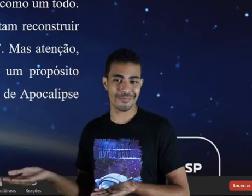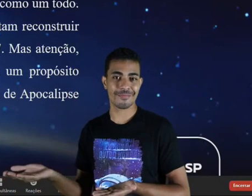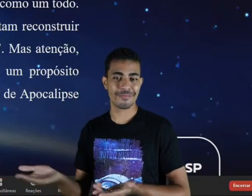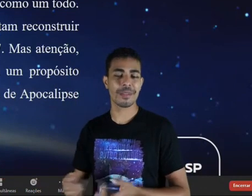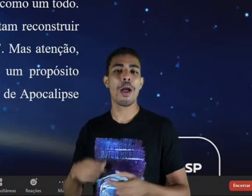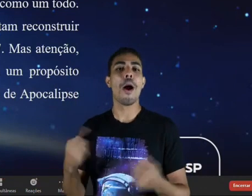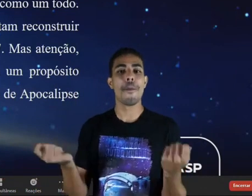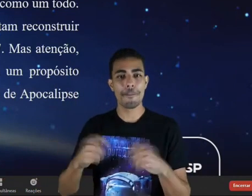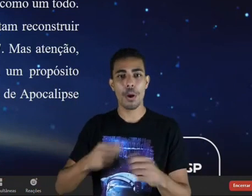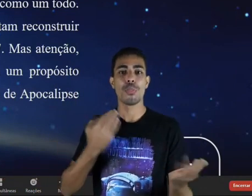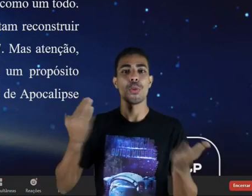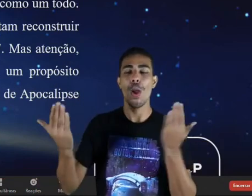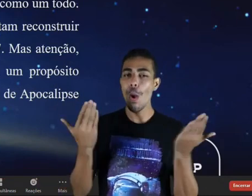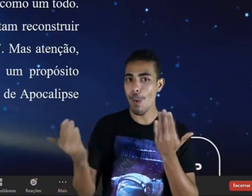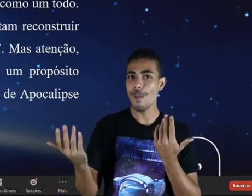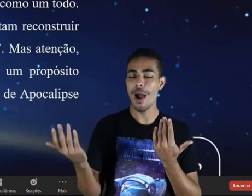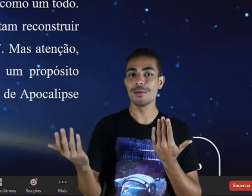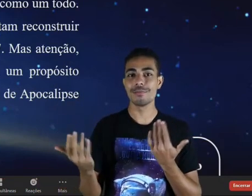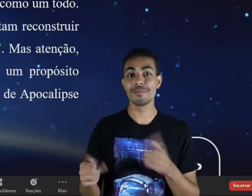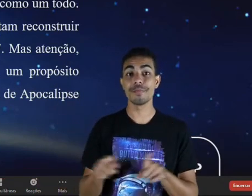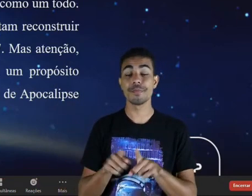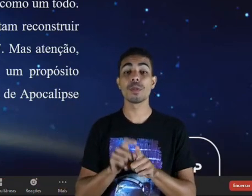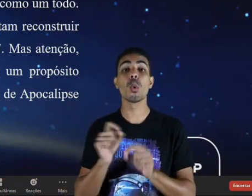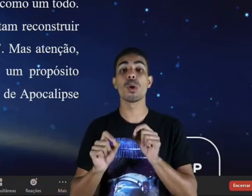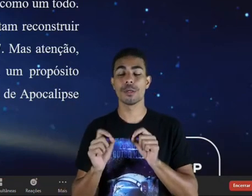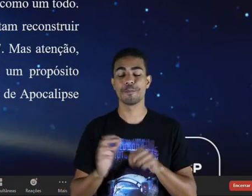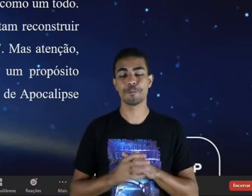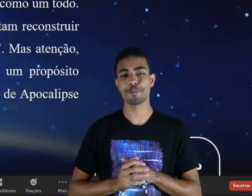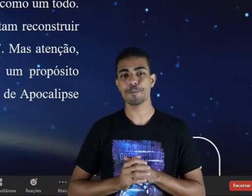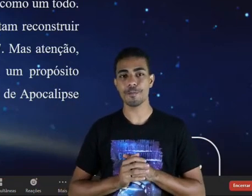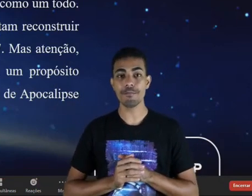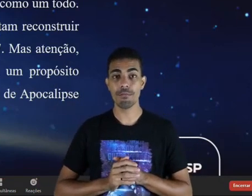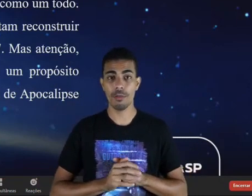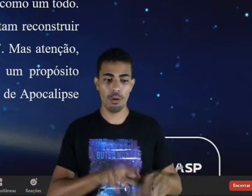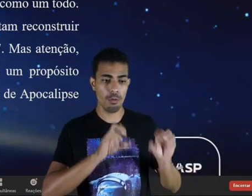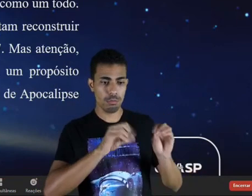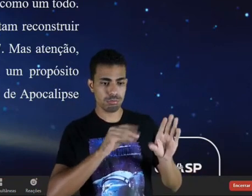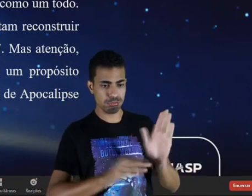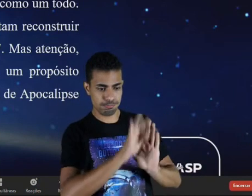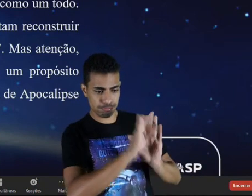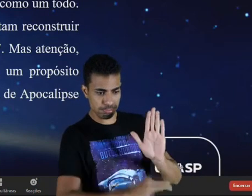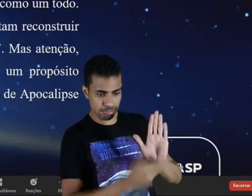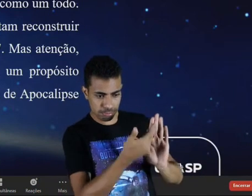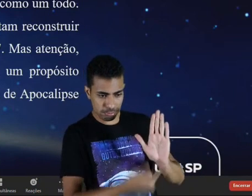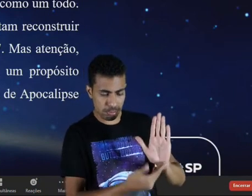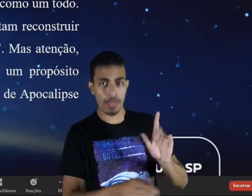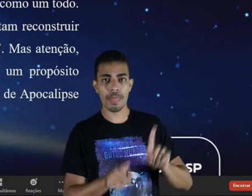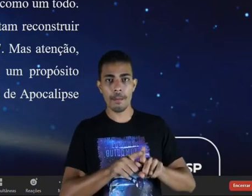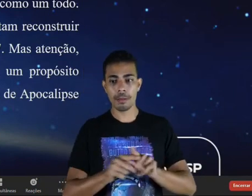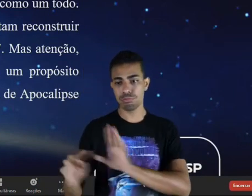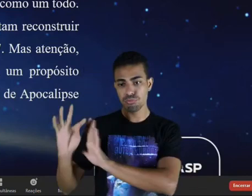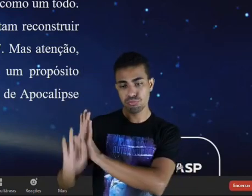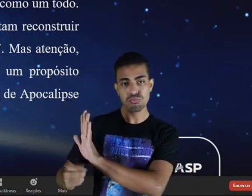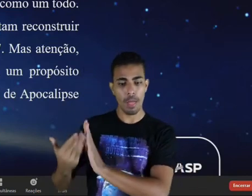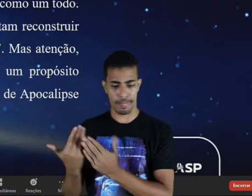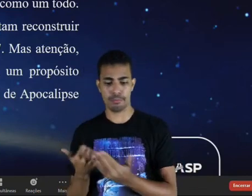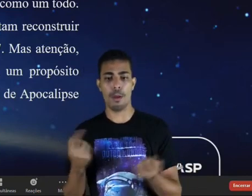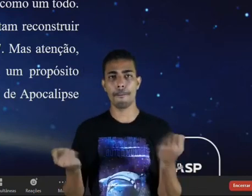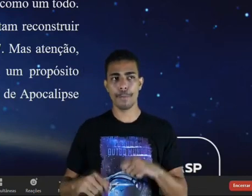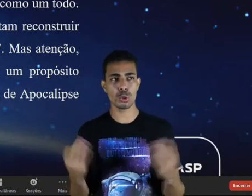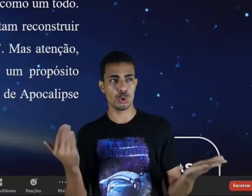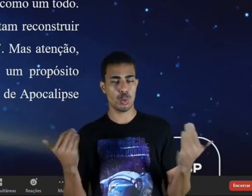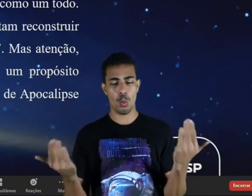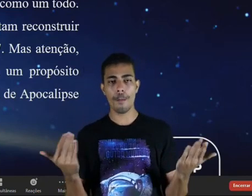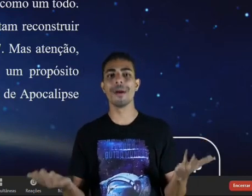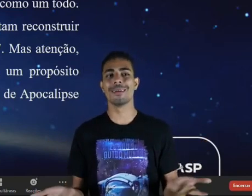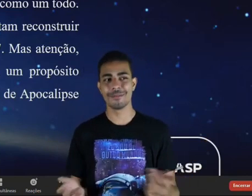Você compara, por exemplo, um ensino num texto com outro texto. Então, você